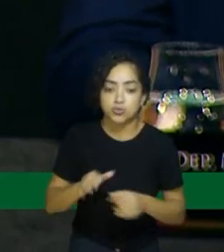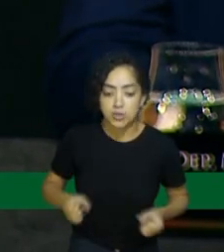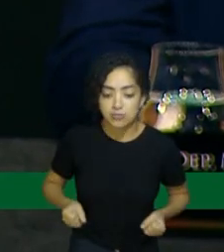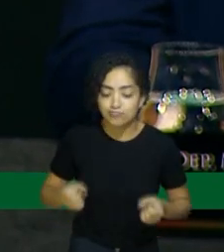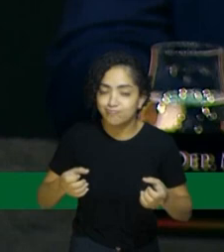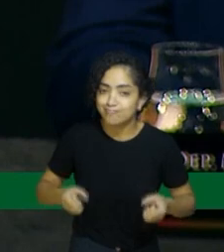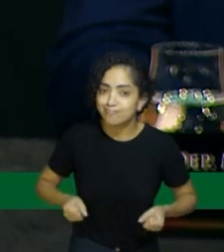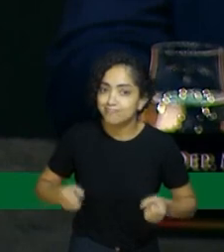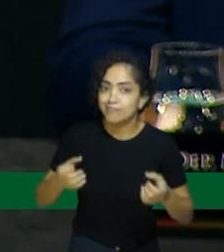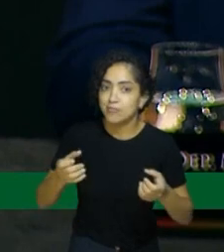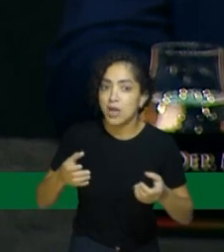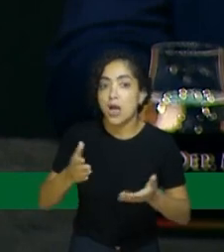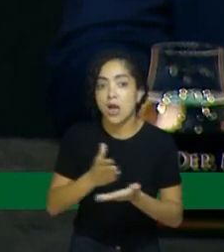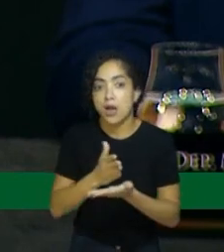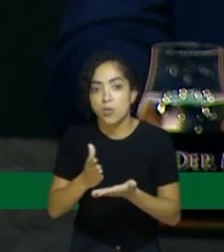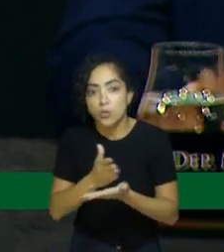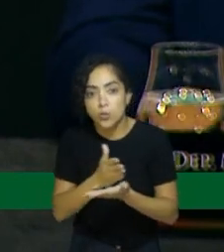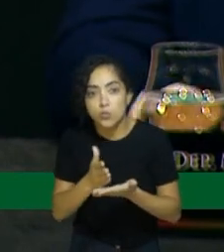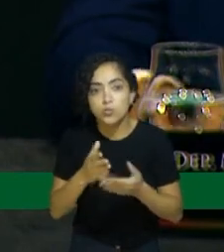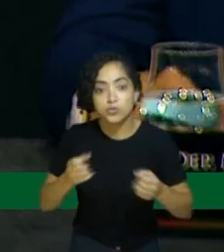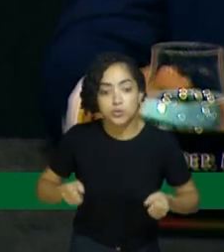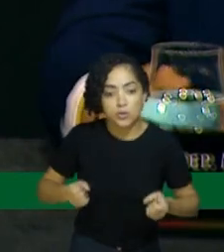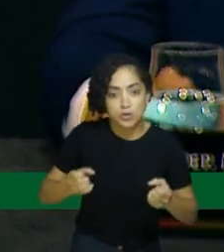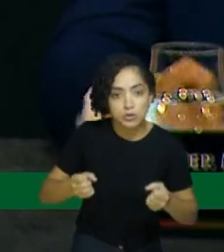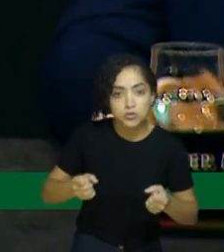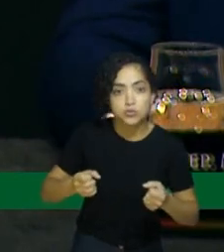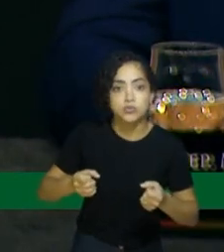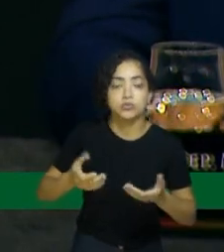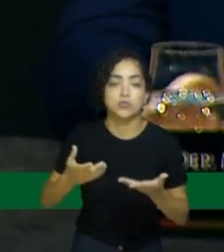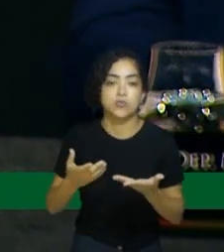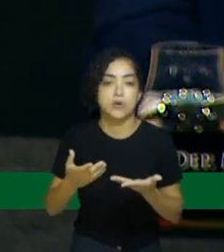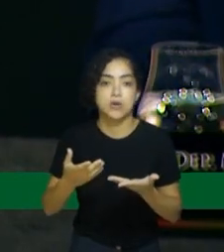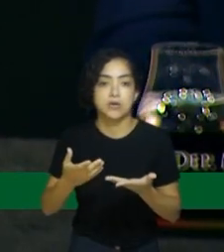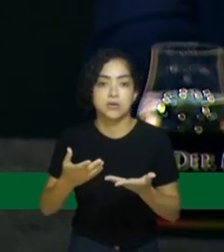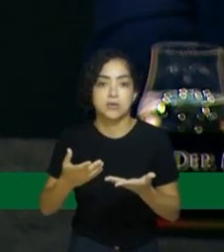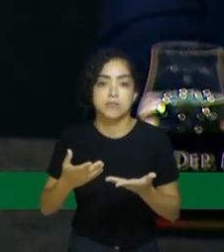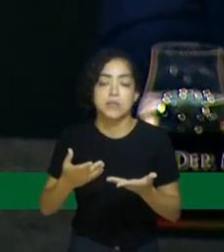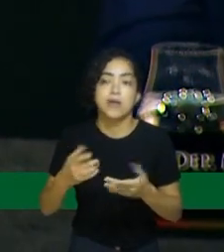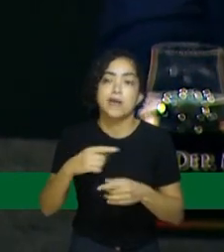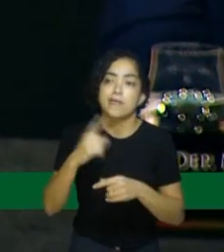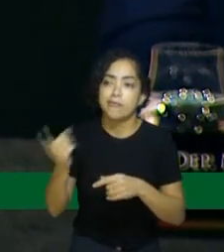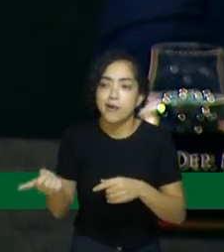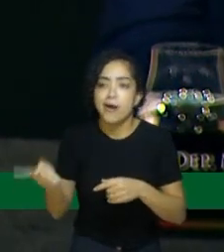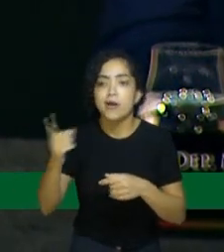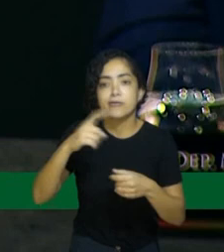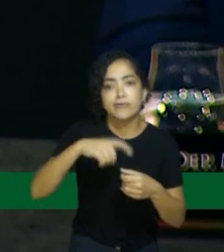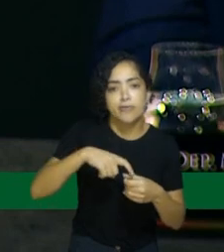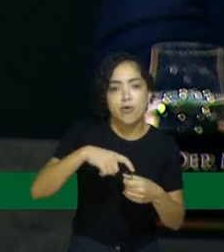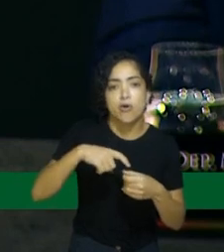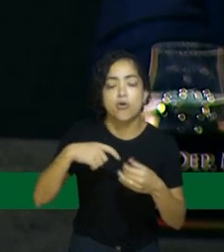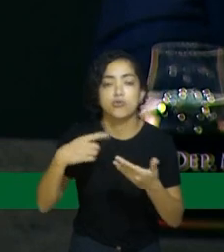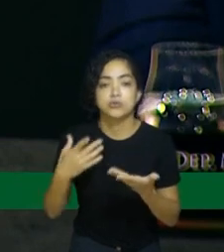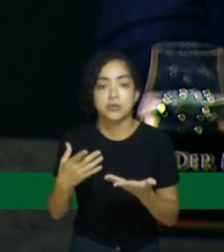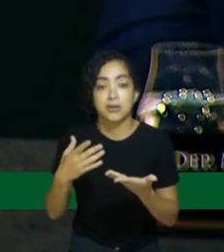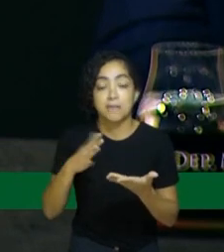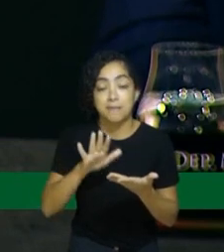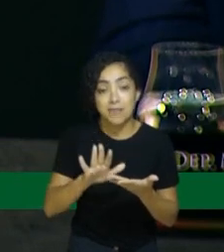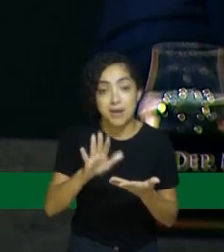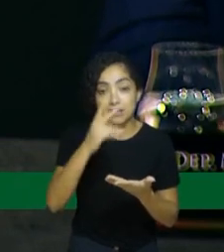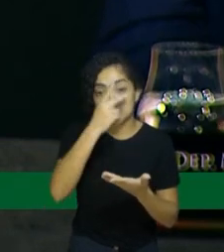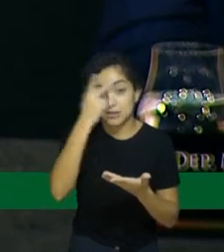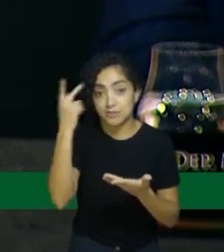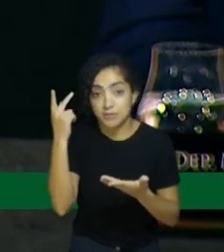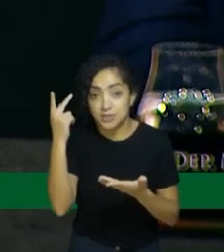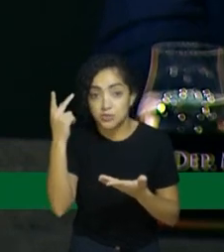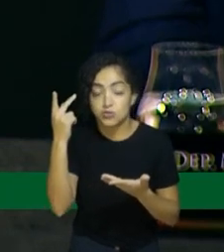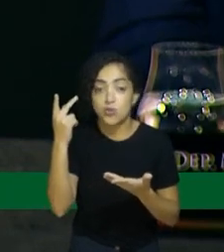libertos mesmo com cadeira ou com muleta a gente tem a gente vai e volta a gente se diverte mas tem aquelas pessoas que estão